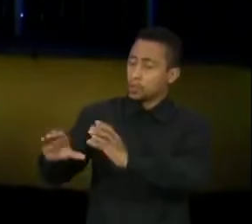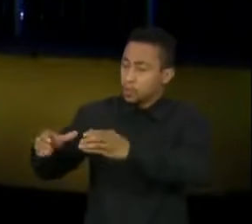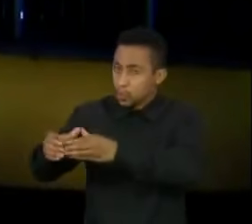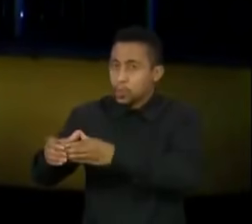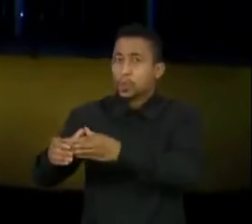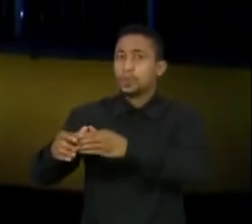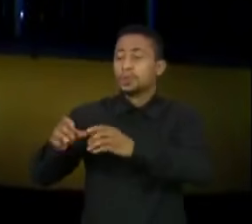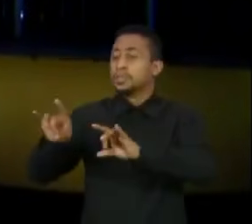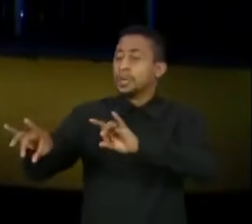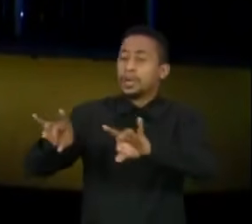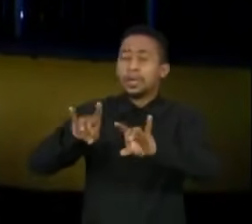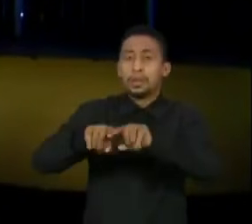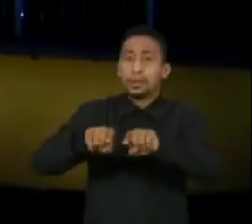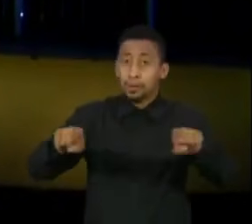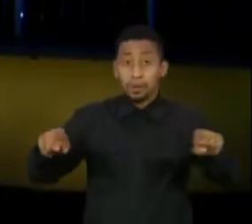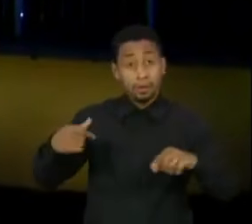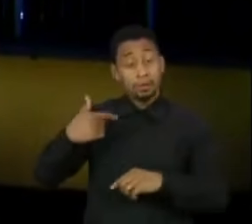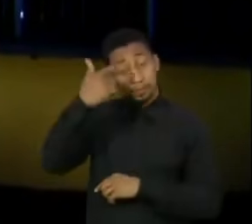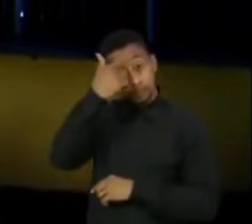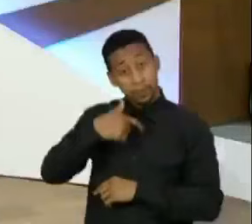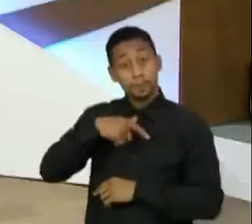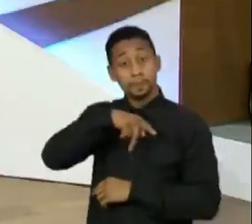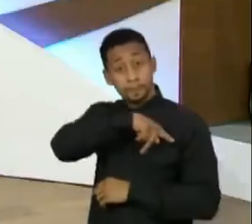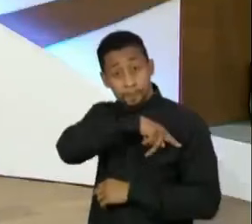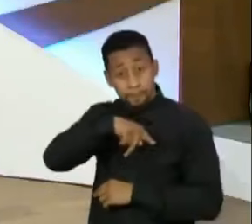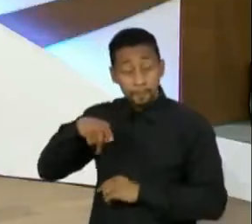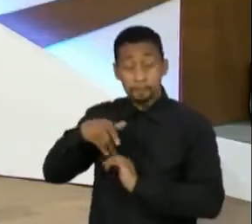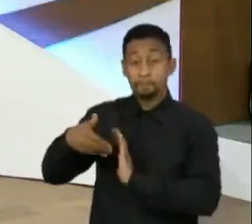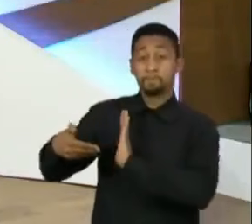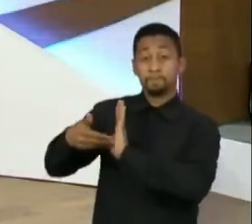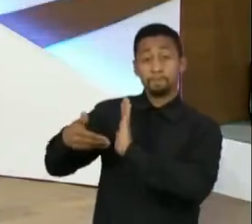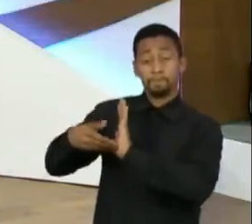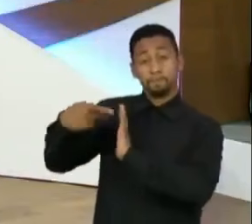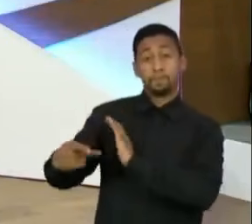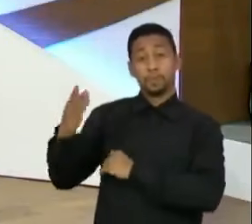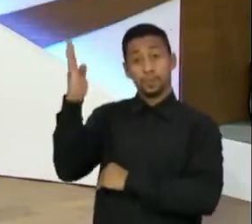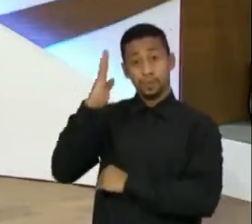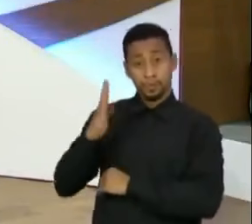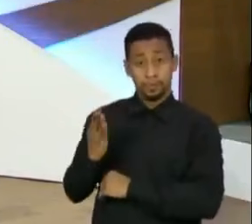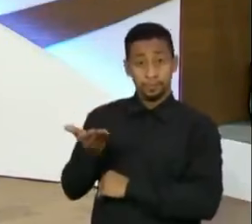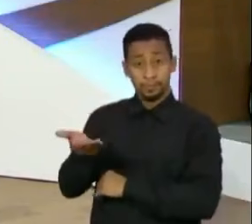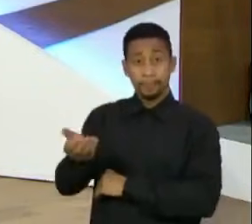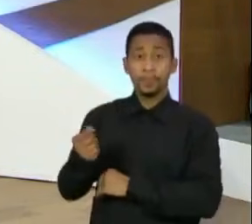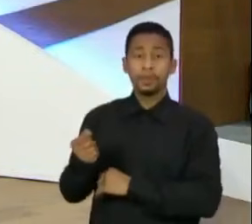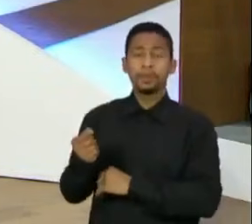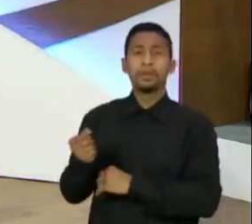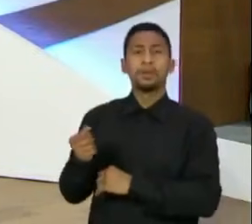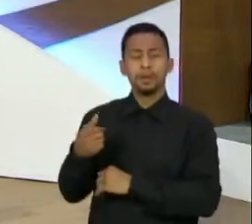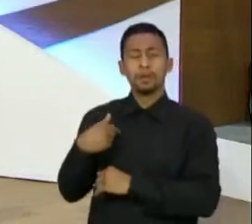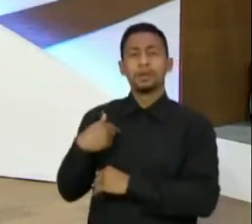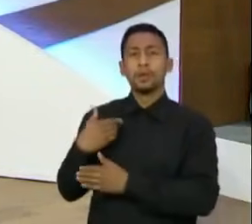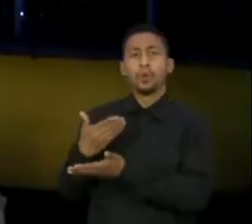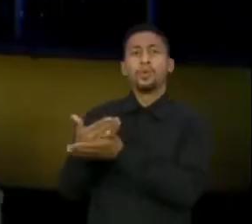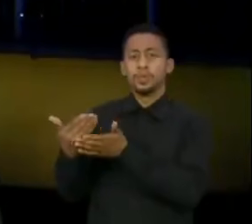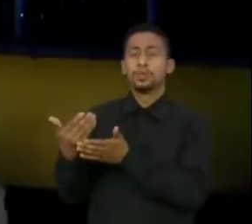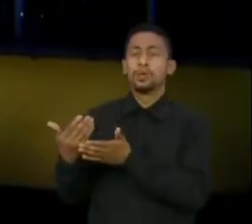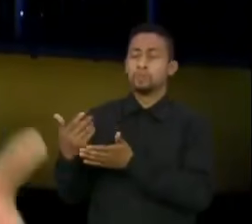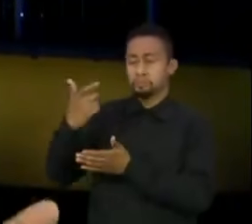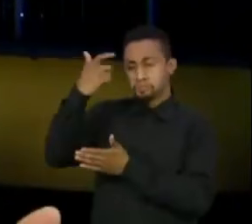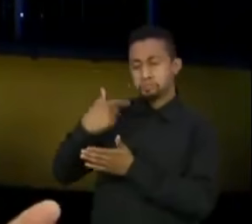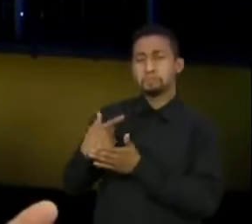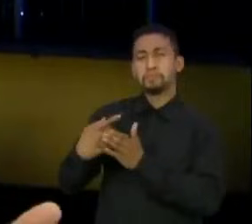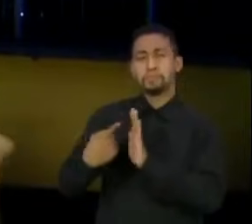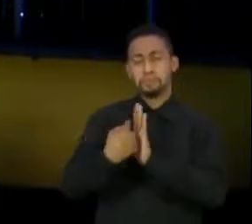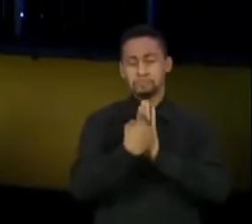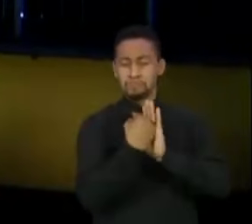individuais não é eu era presidente do congresso nacional e fui investigado